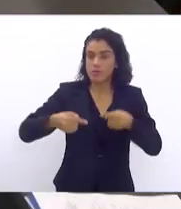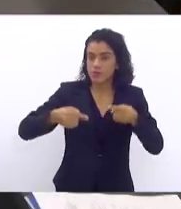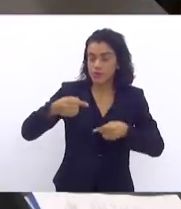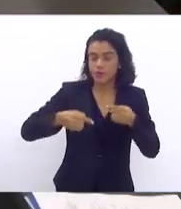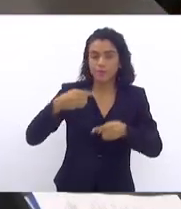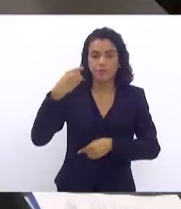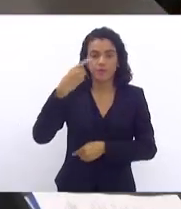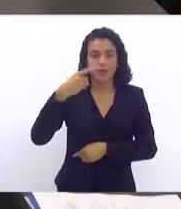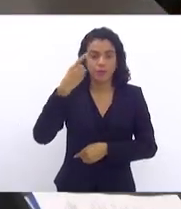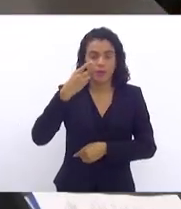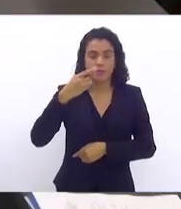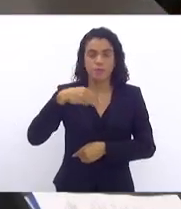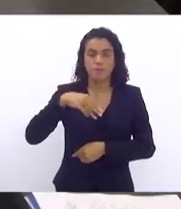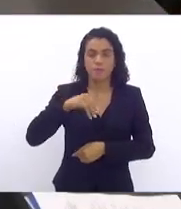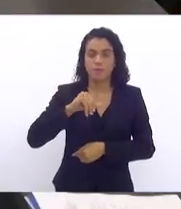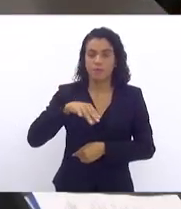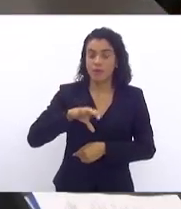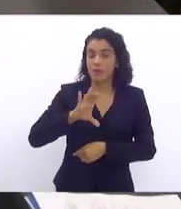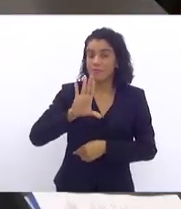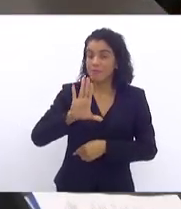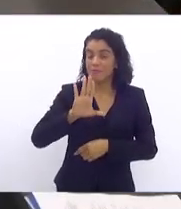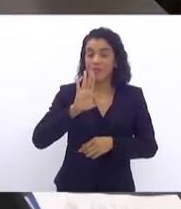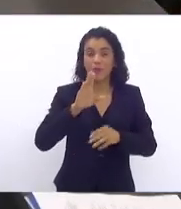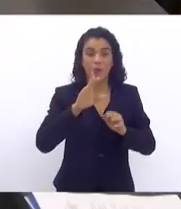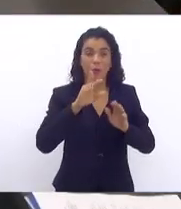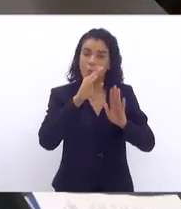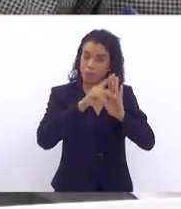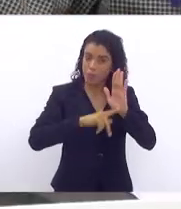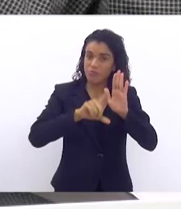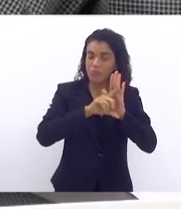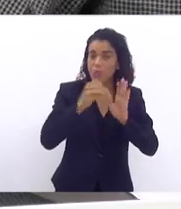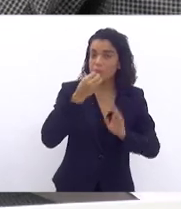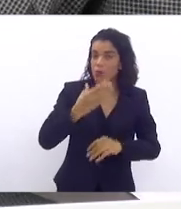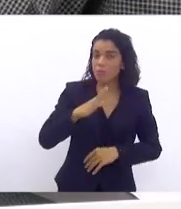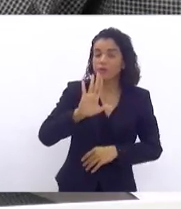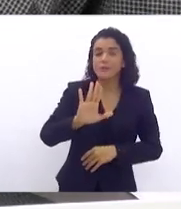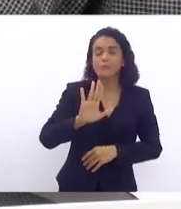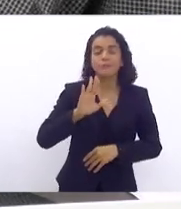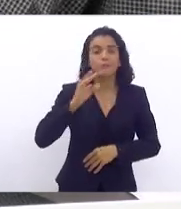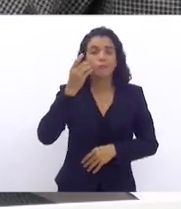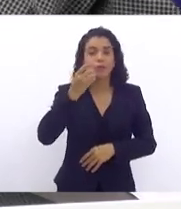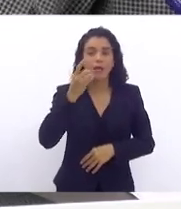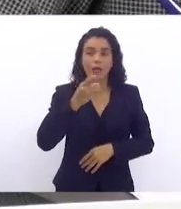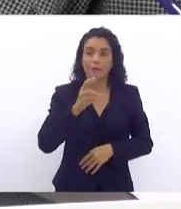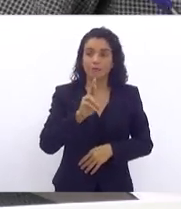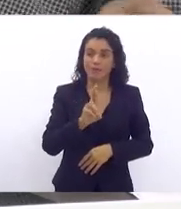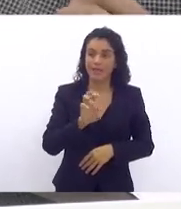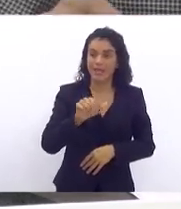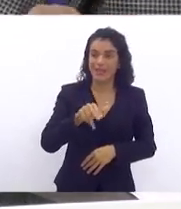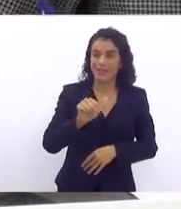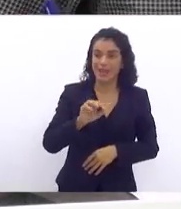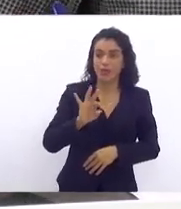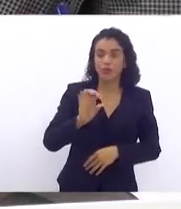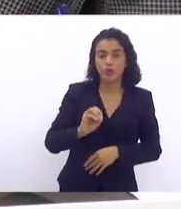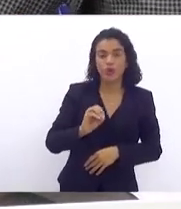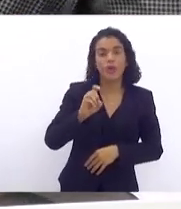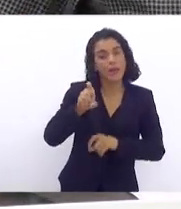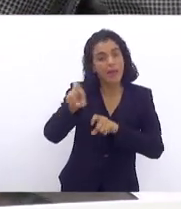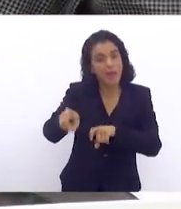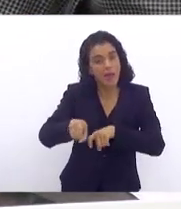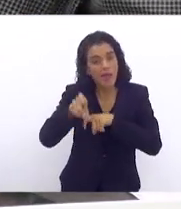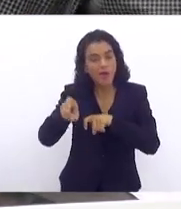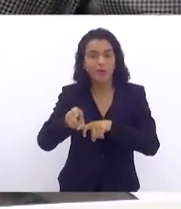Carlos Mink. O projeto é muito bom. A minha questão é a seguinte. O deputado Renato Machado, ele é um aquicultor. Então,